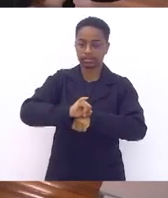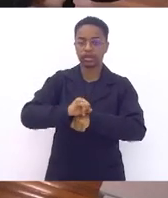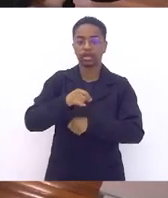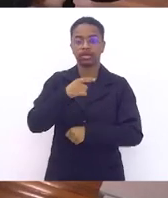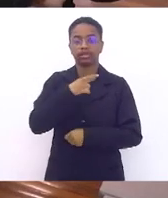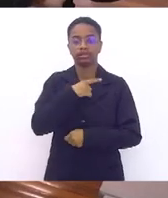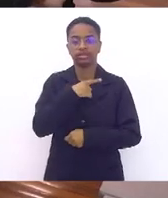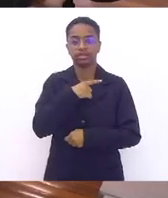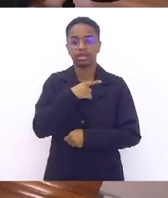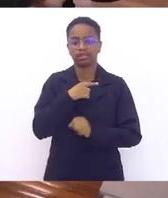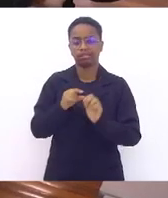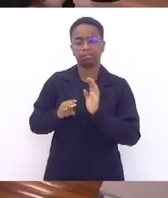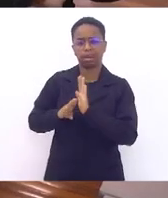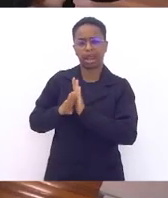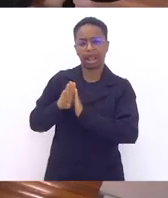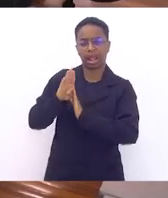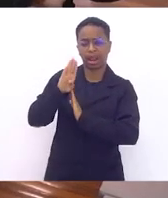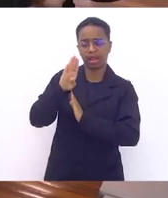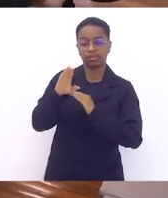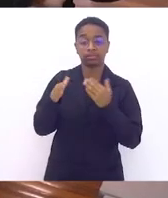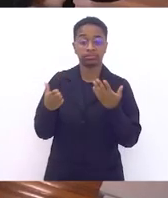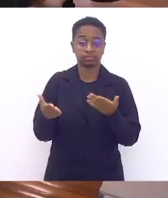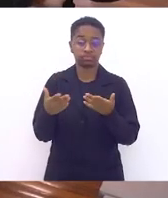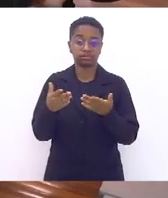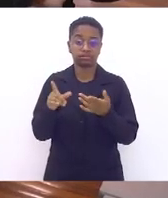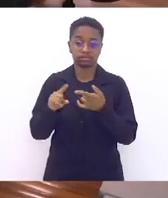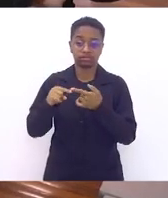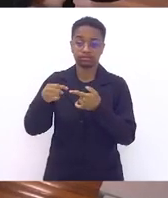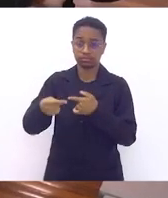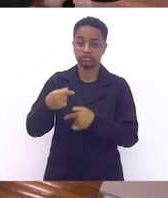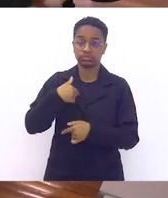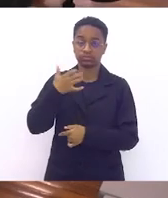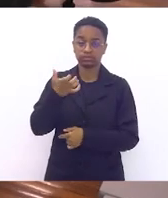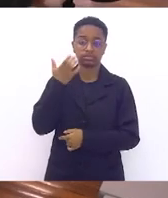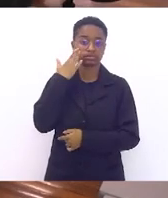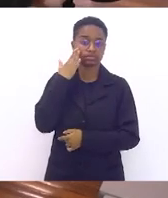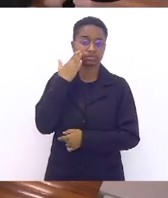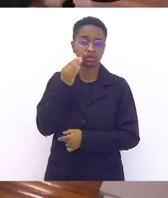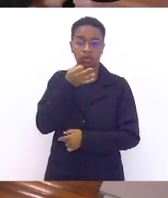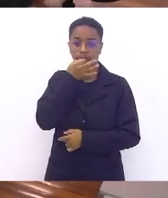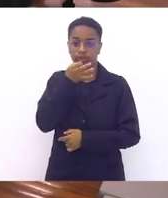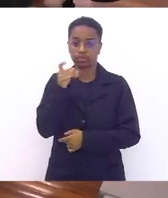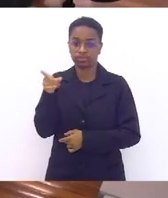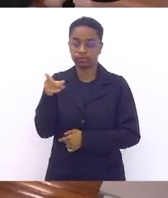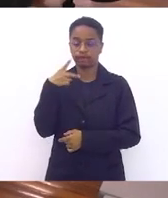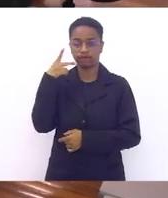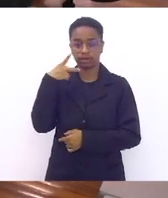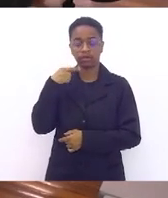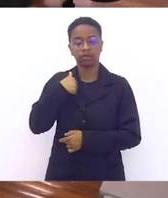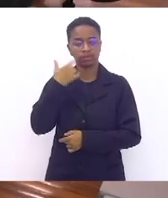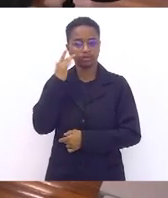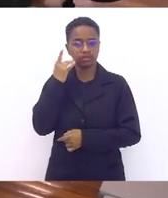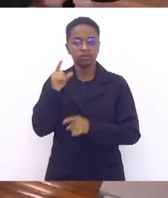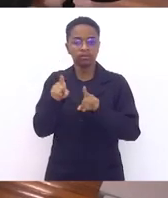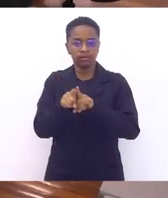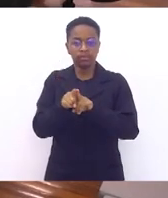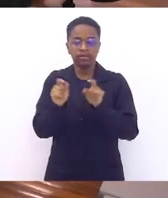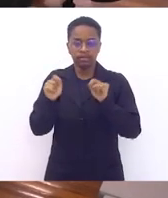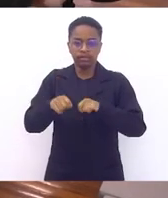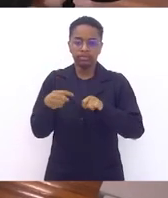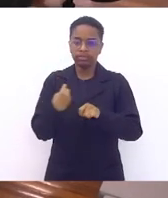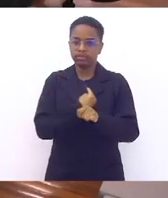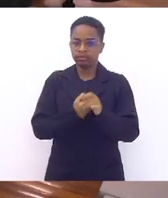temos altos índices, eu acho, depois vou ouvir o vereador Paulo Pinheiro, eu acho também que nada impede a gente ter um